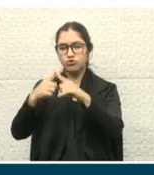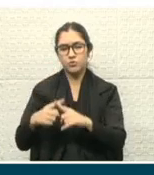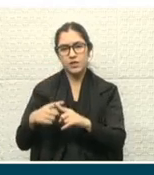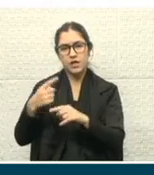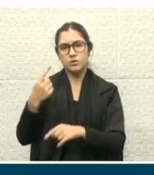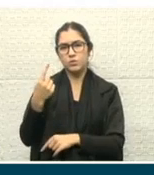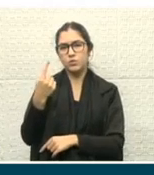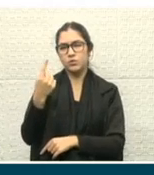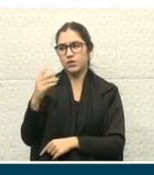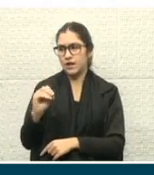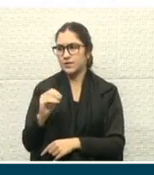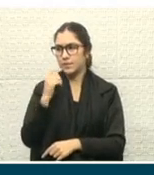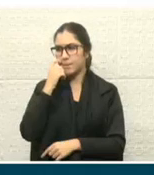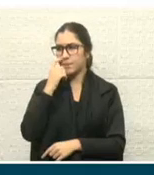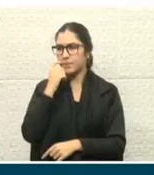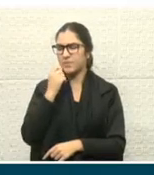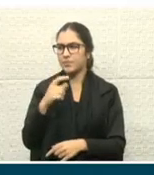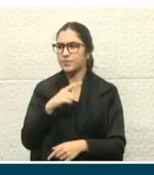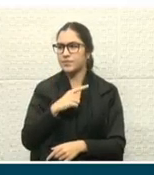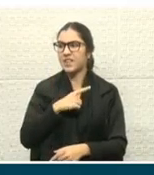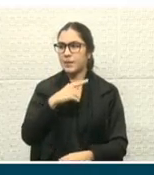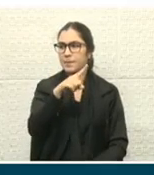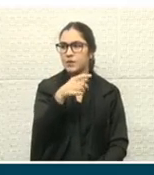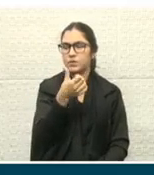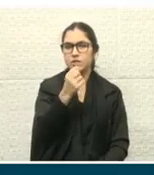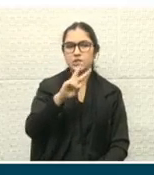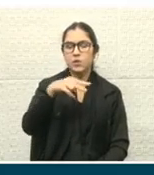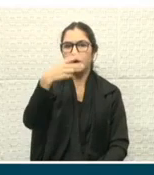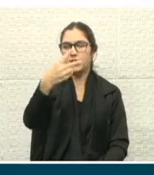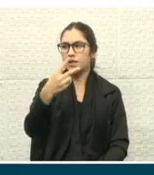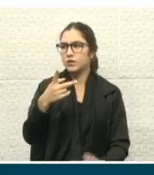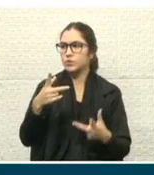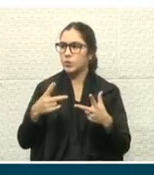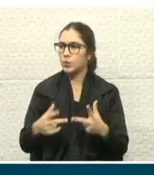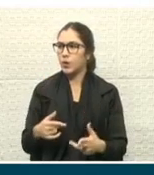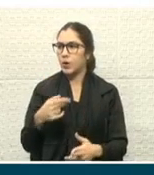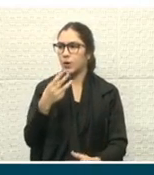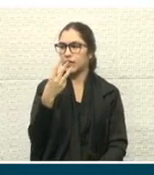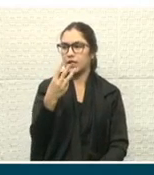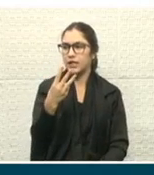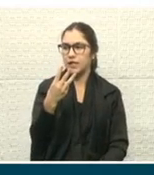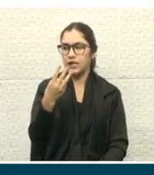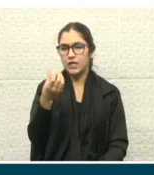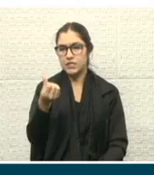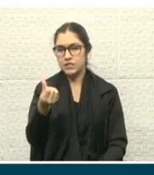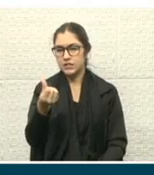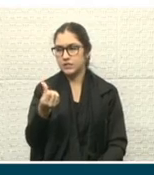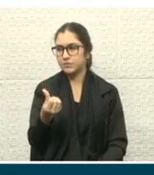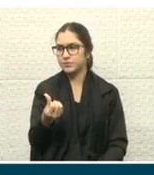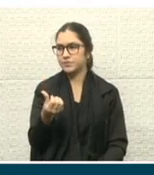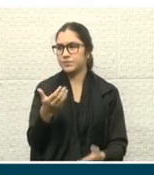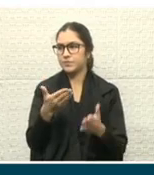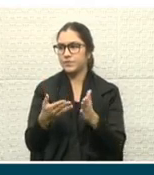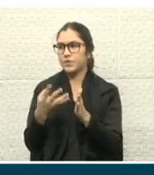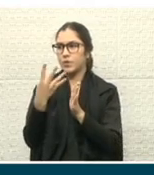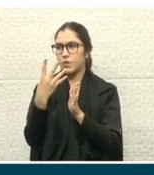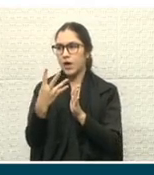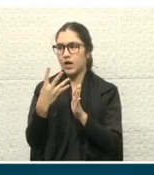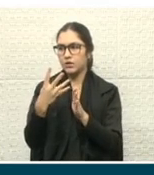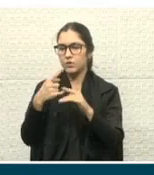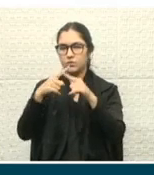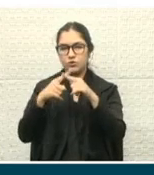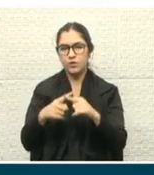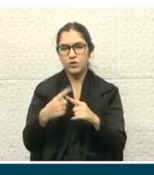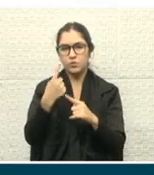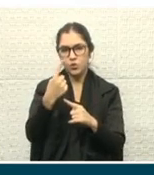10. Bom, menos 6 ao quadrado é igual a 36. 4 multiplicado por